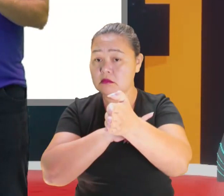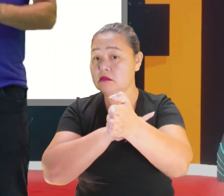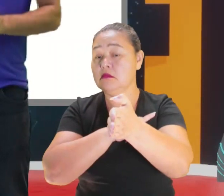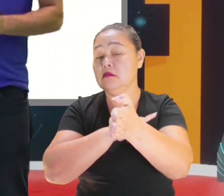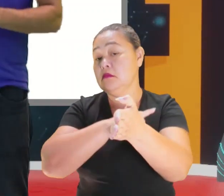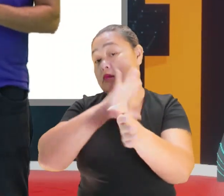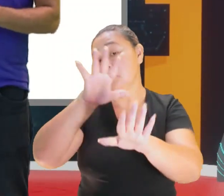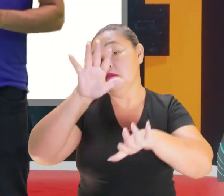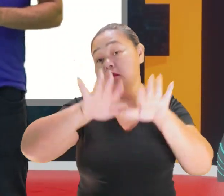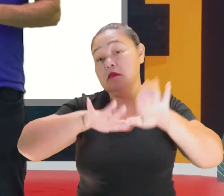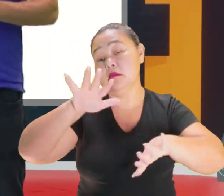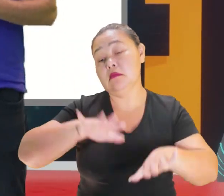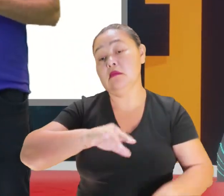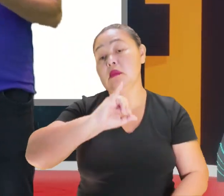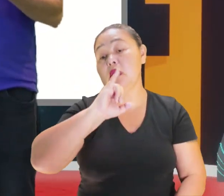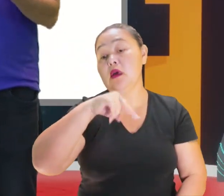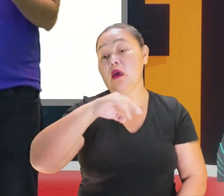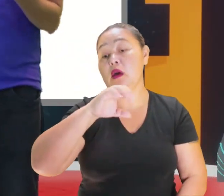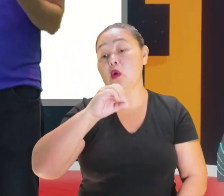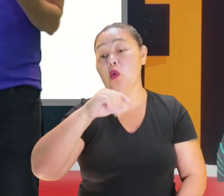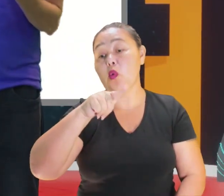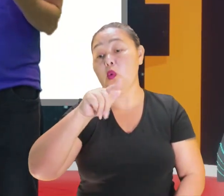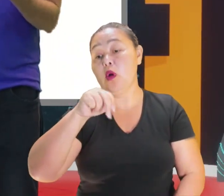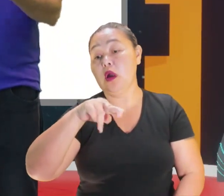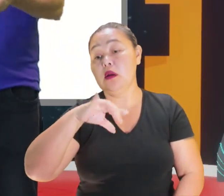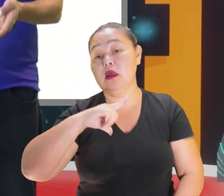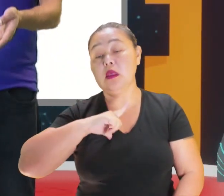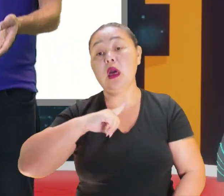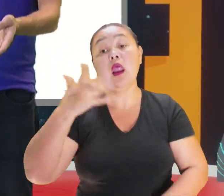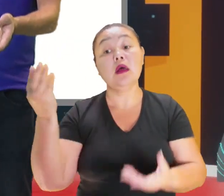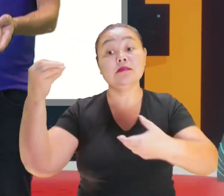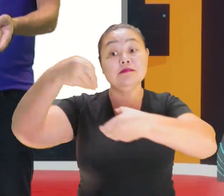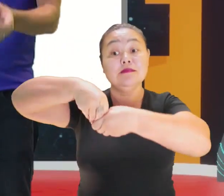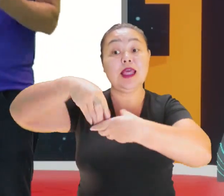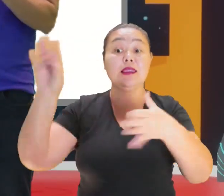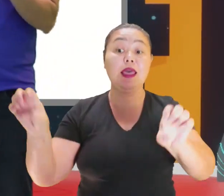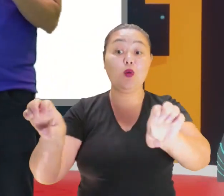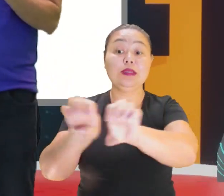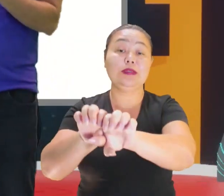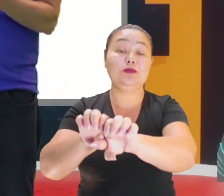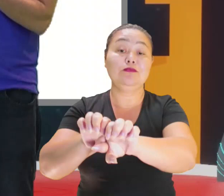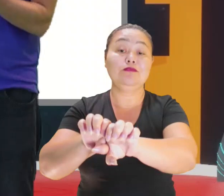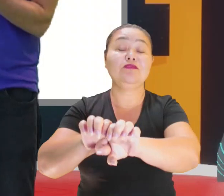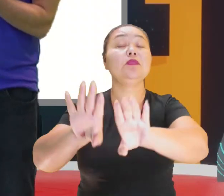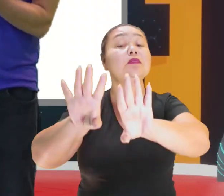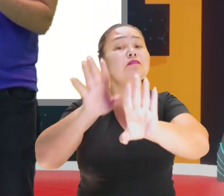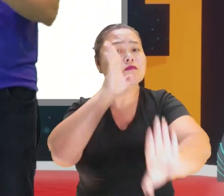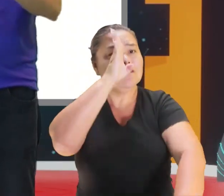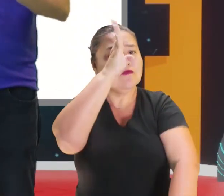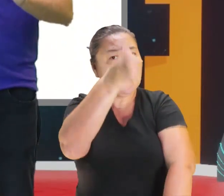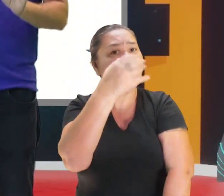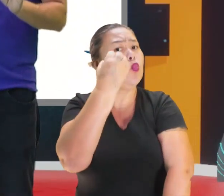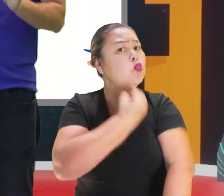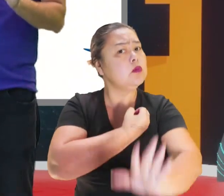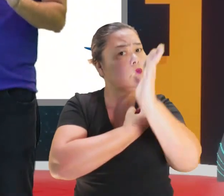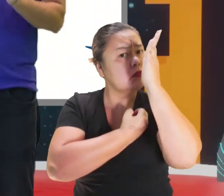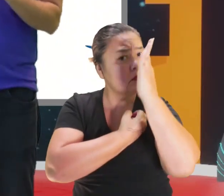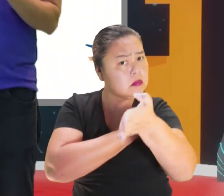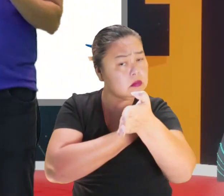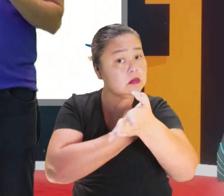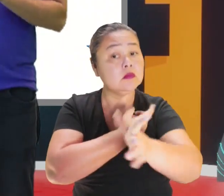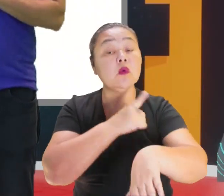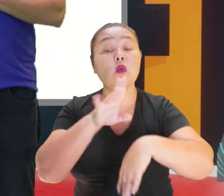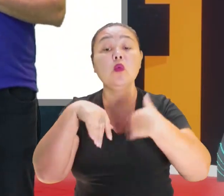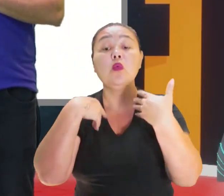Na verdade, a incógnita, ela já entra na equação. Isso. Porque na equação a gente firma ali um número certo.